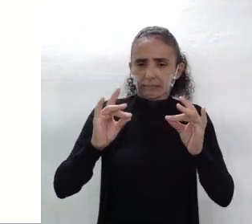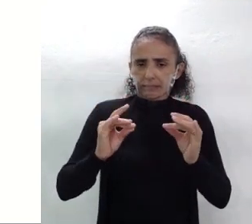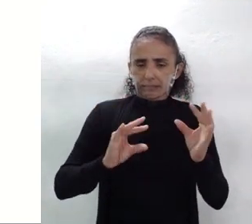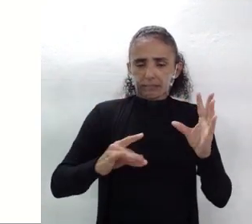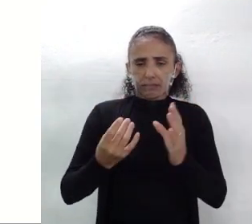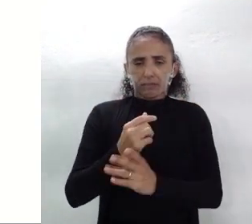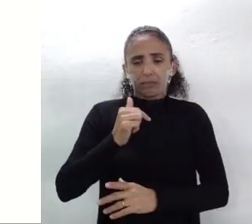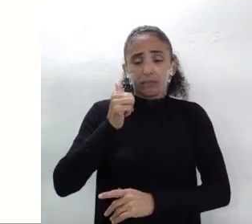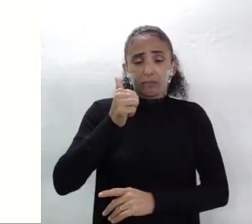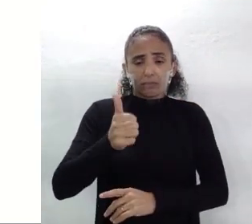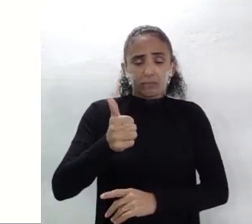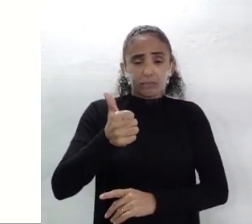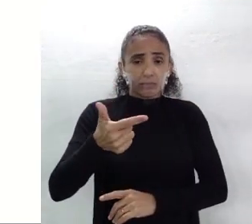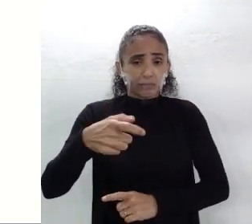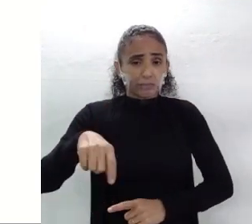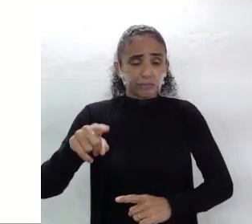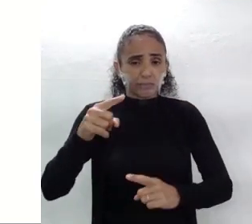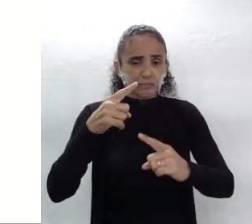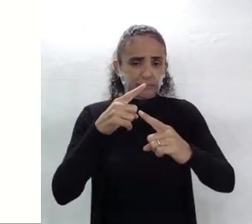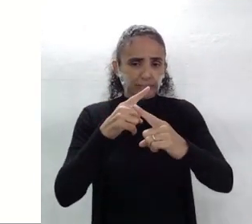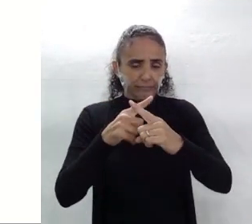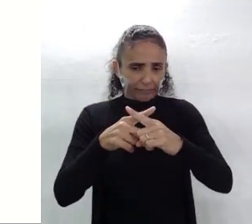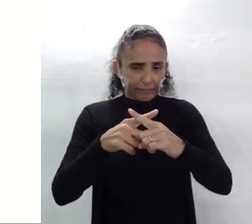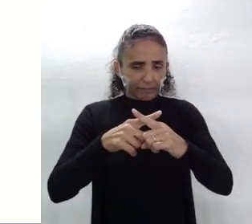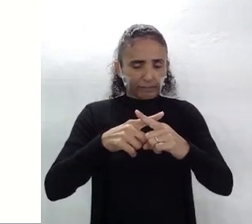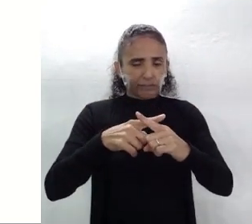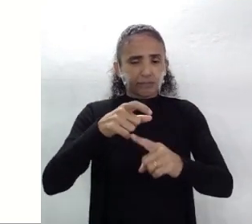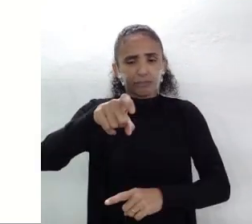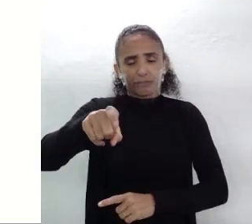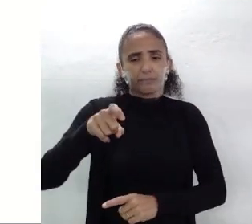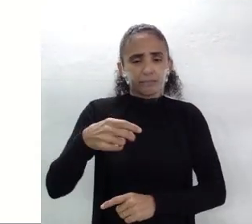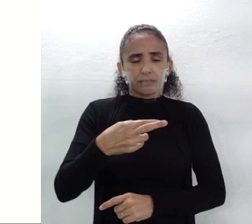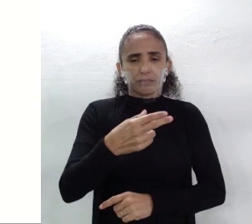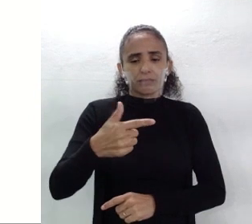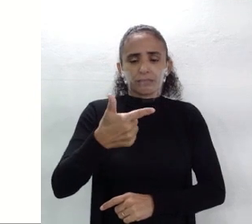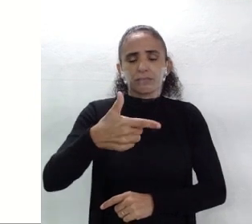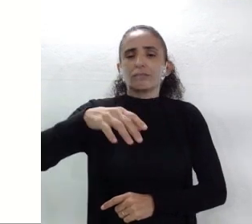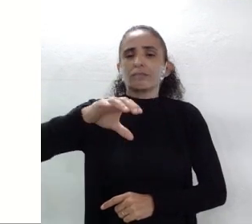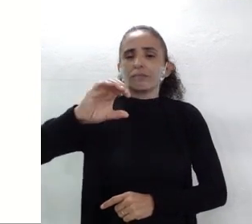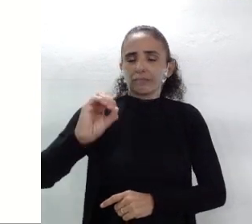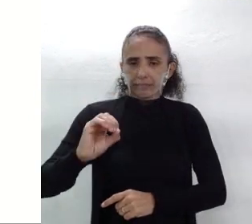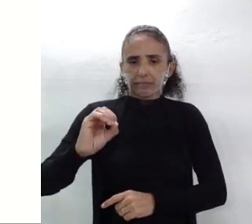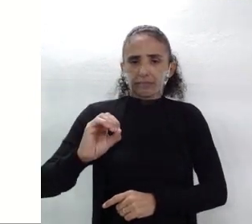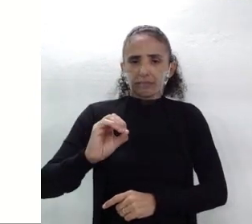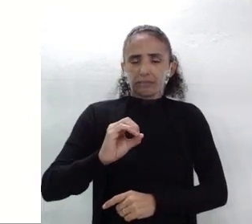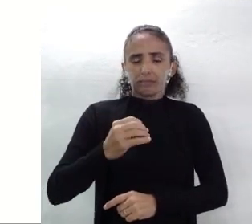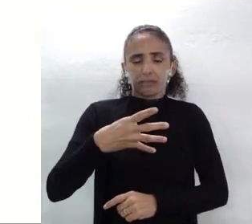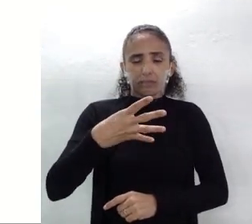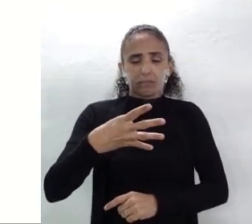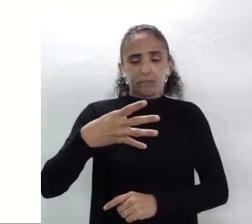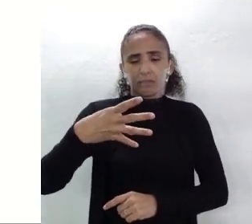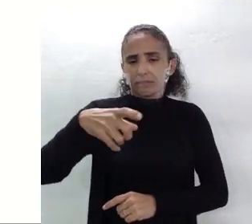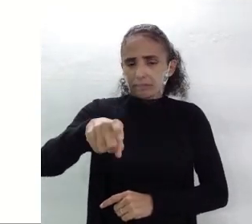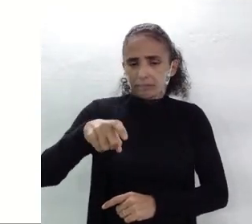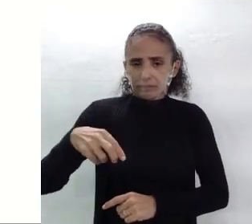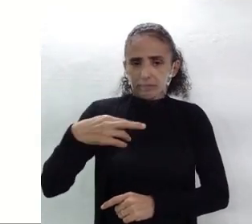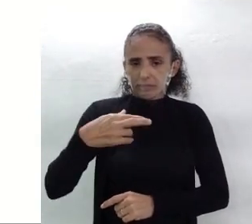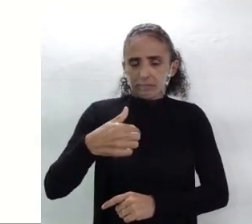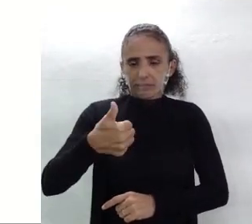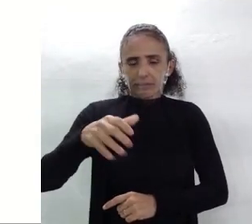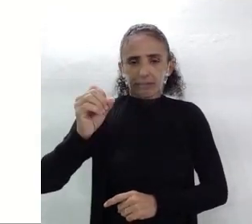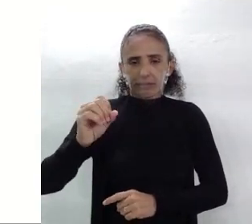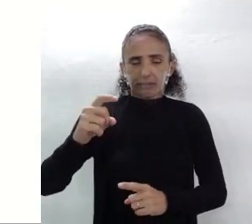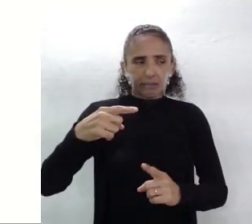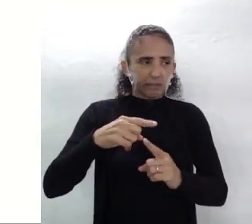vezes x, 2x, 2 vezes 10, 20. Vai ser igual. Então 4x mais 10 igual a 2x mais